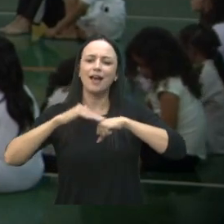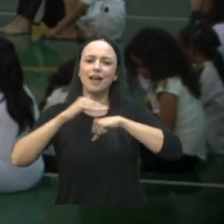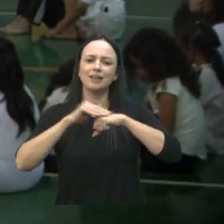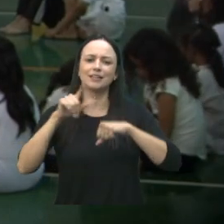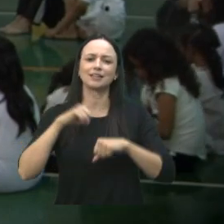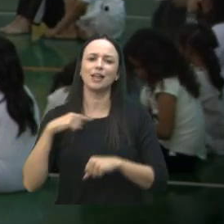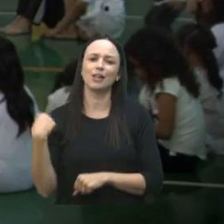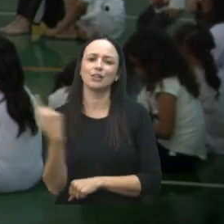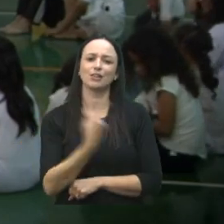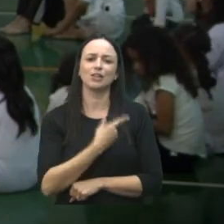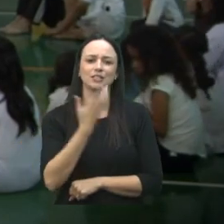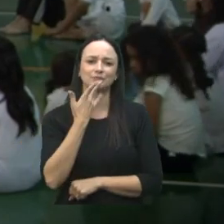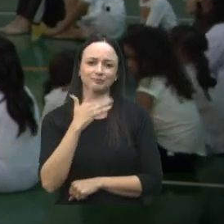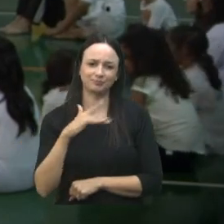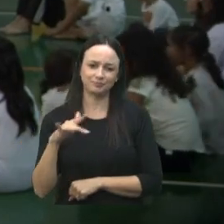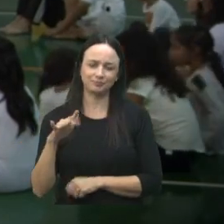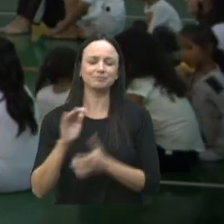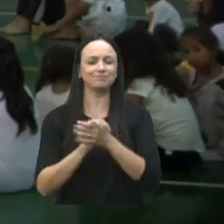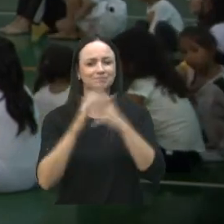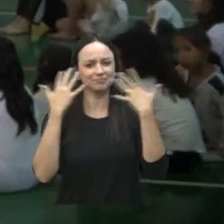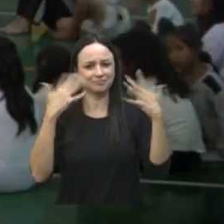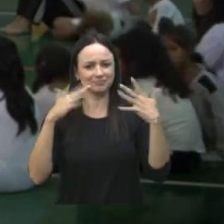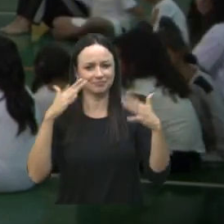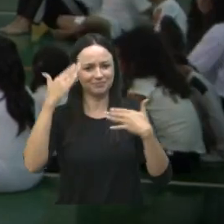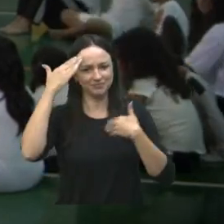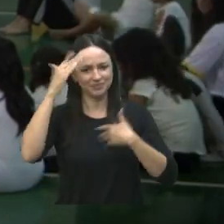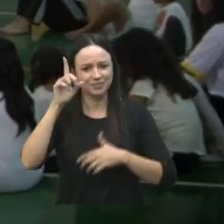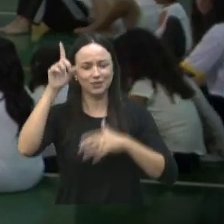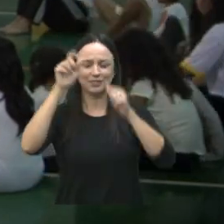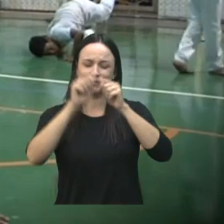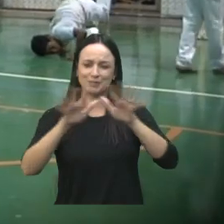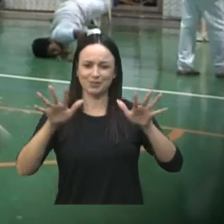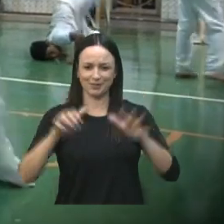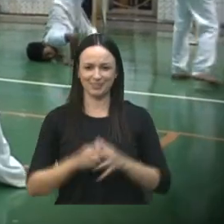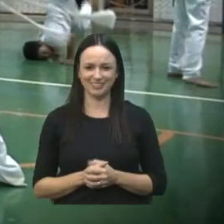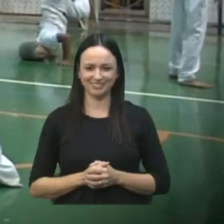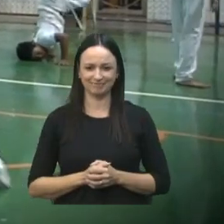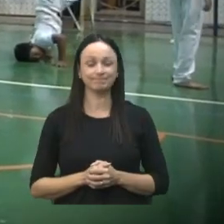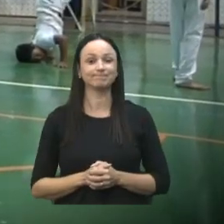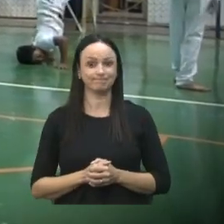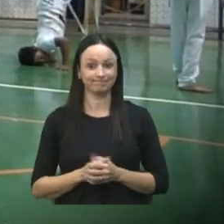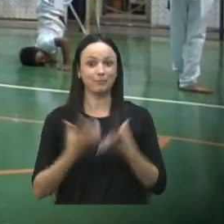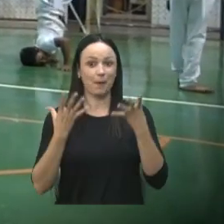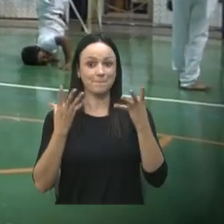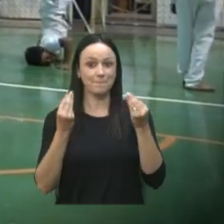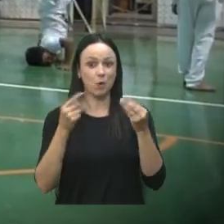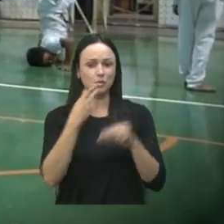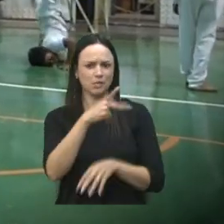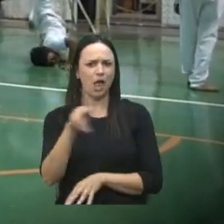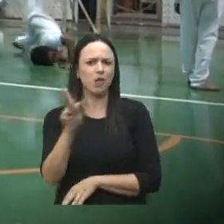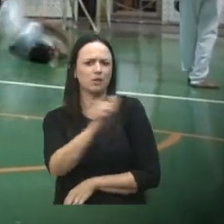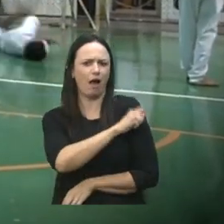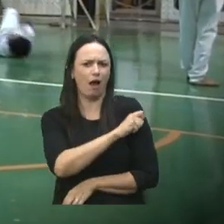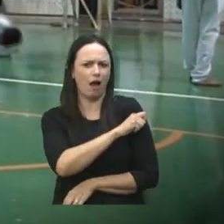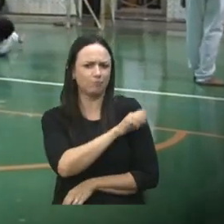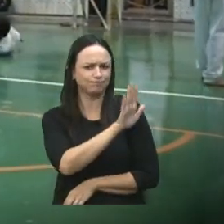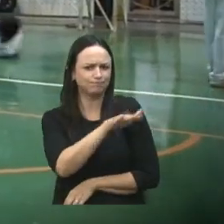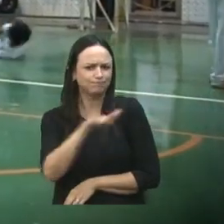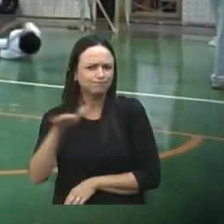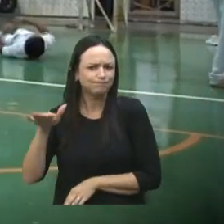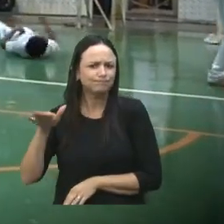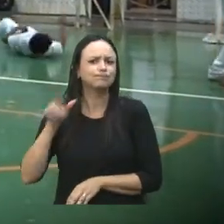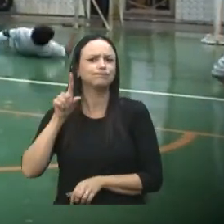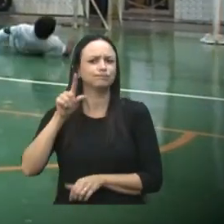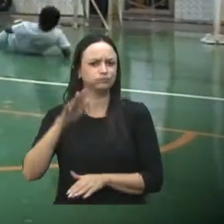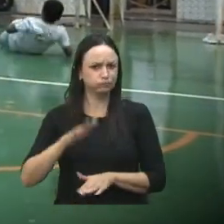pelas nossas crianças. E parabéns, grata, que Deus te abençoe. Muitos de seus pupilos, inclusive, se tornaram